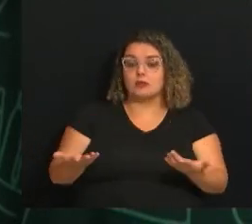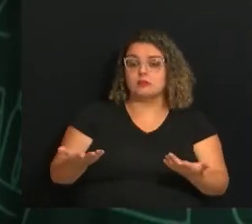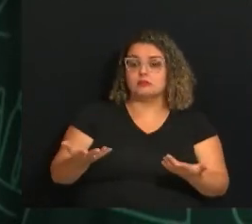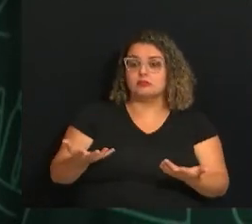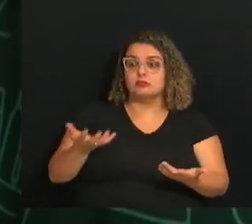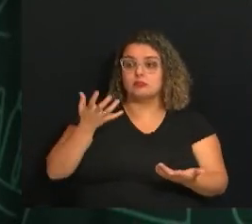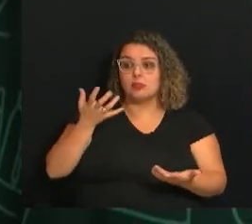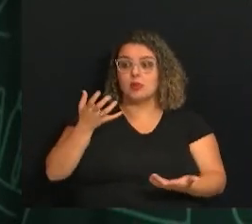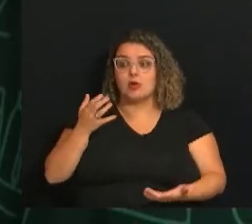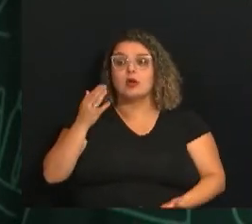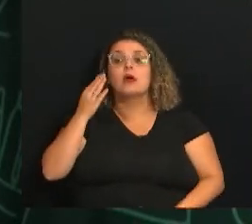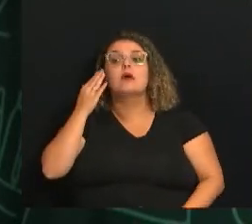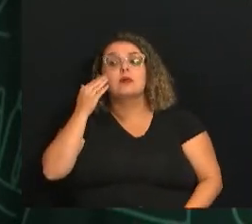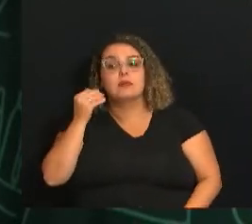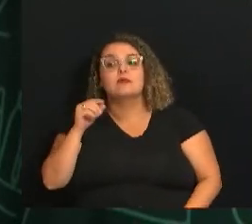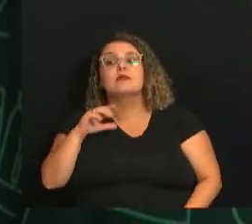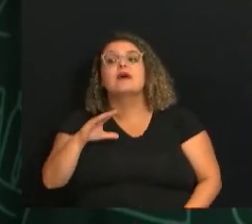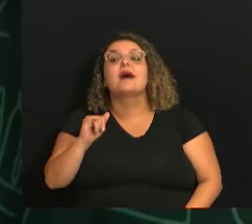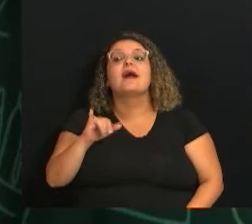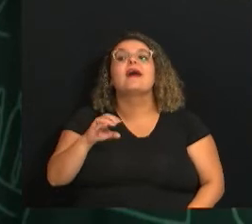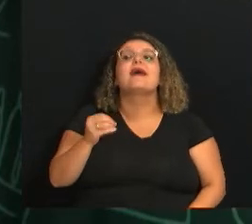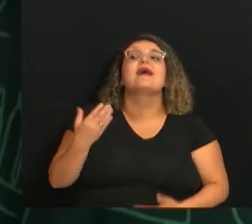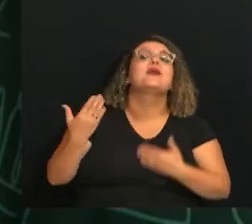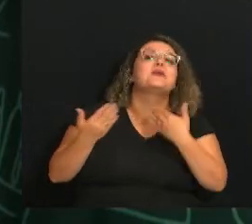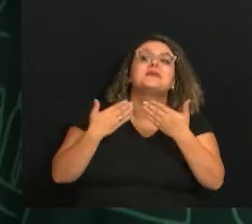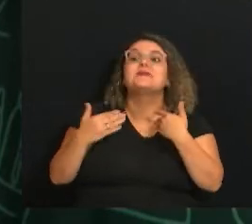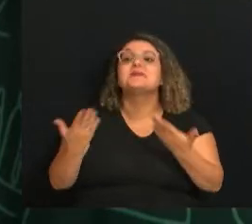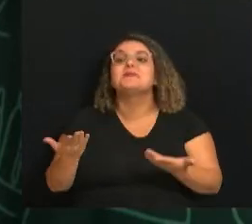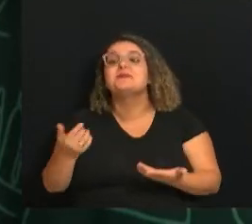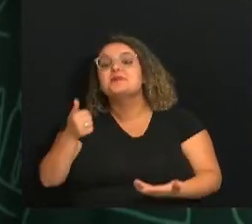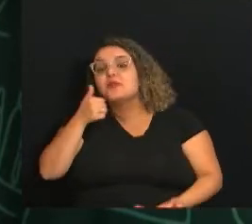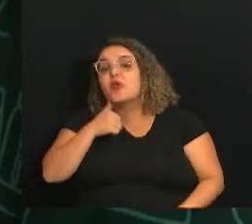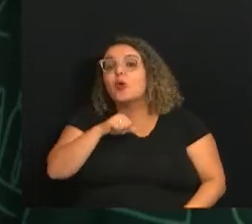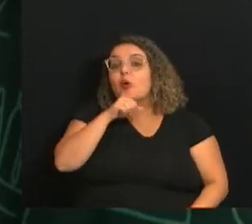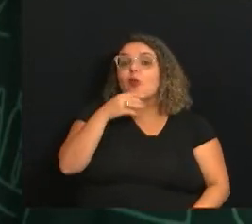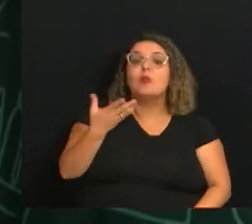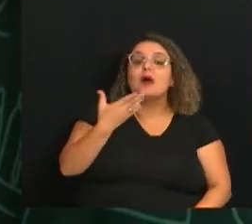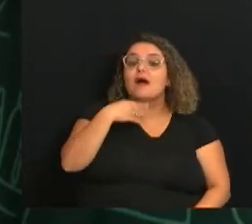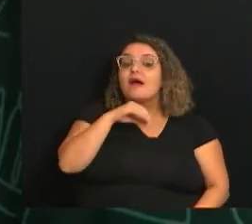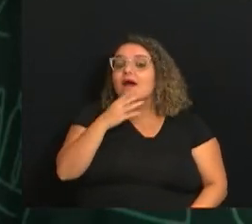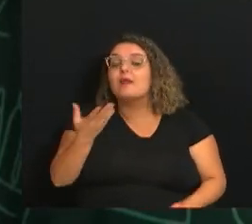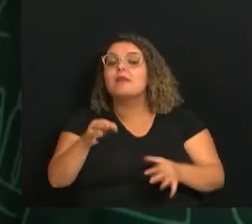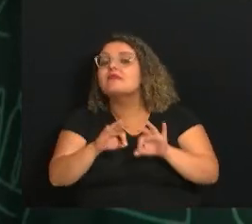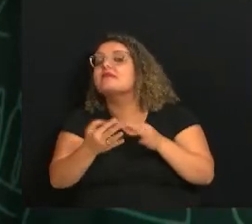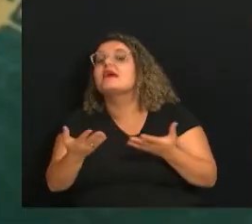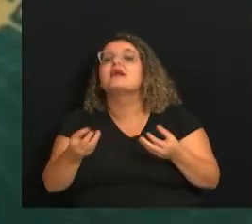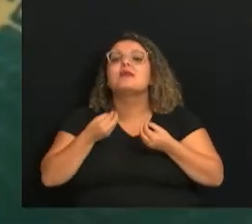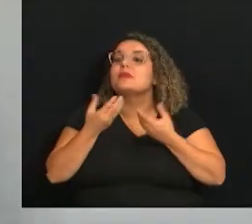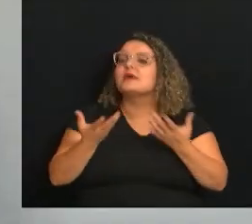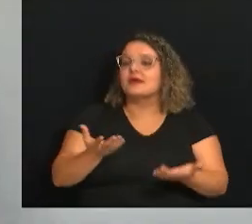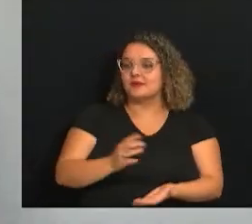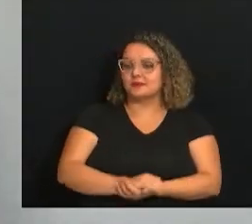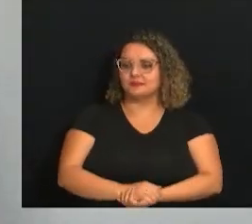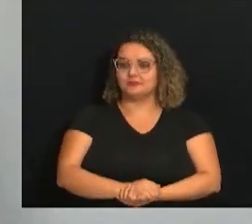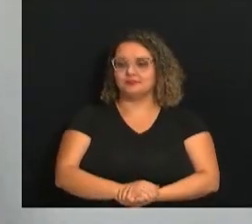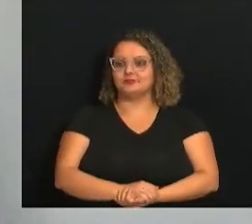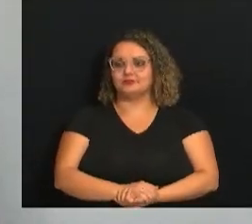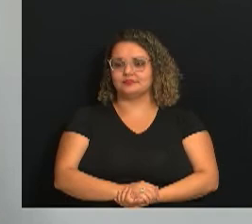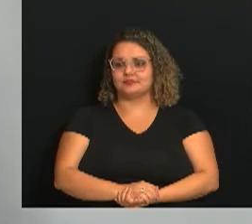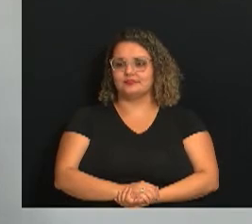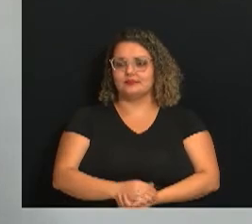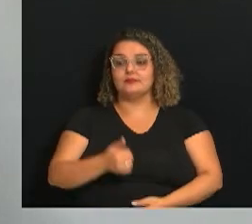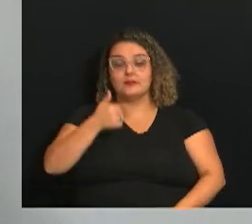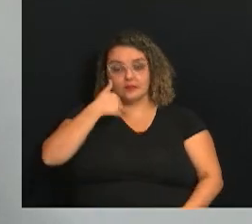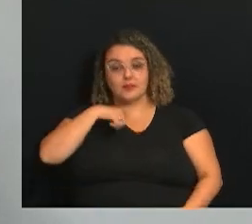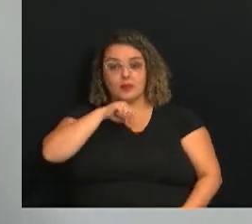ouvir de você, Caio. Como que é esse papo aí com a sua mãe, enfim, com a sua família? Então, eles sempre me apoiam,